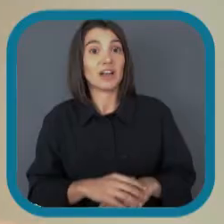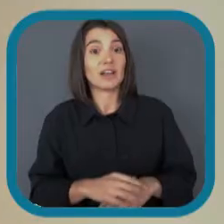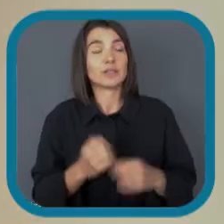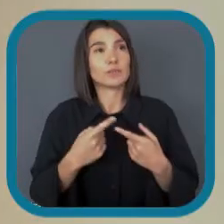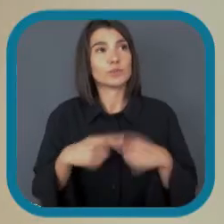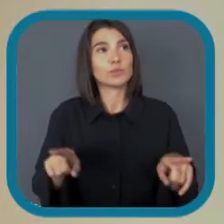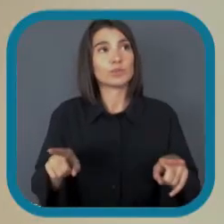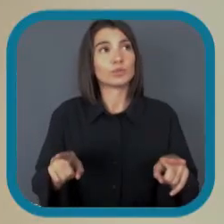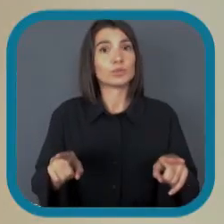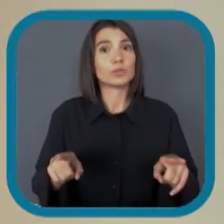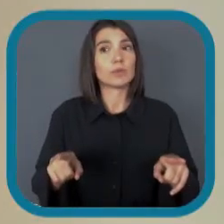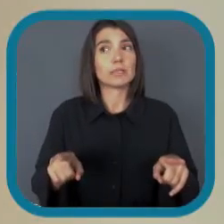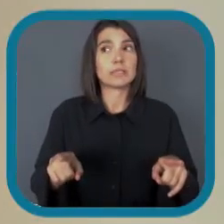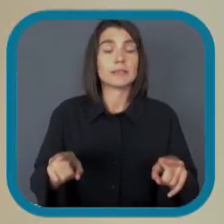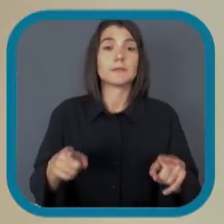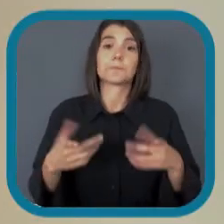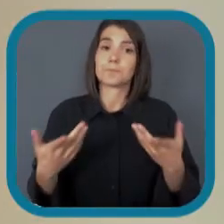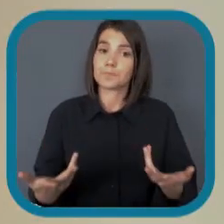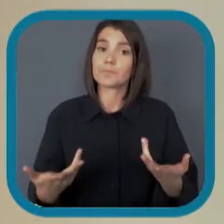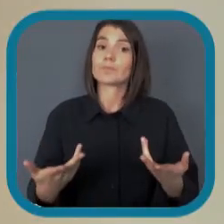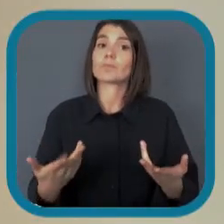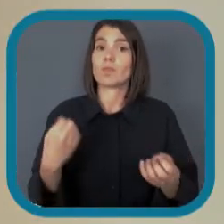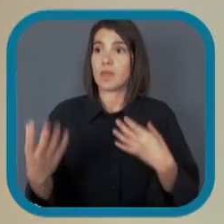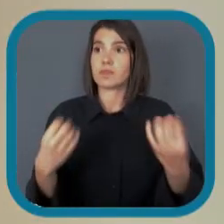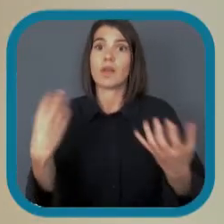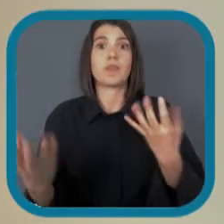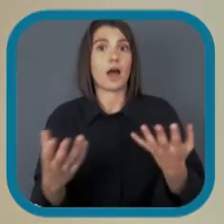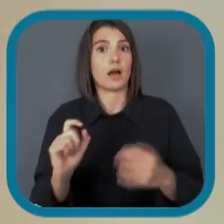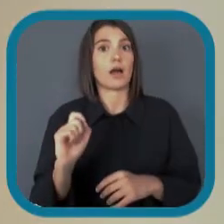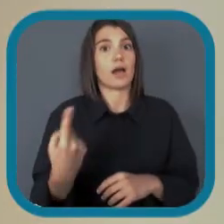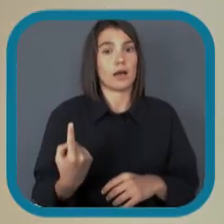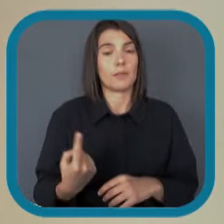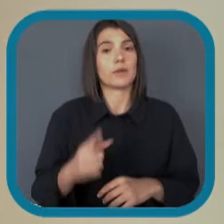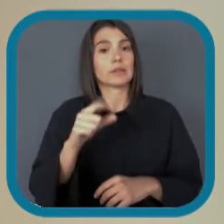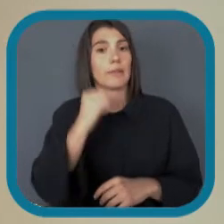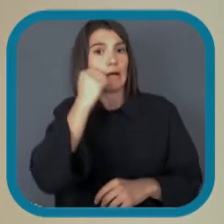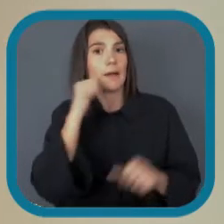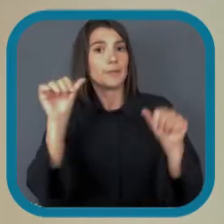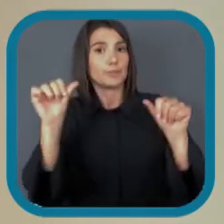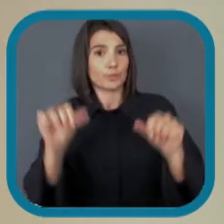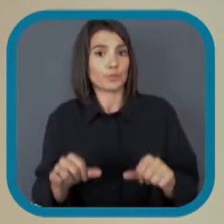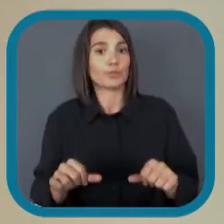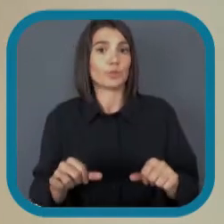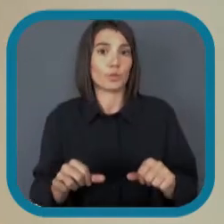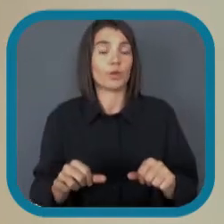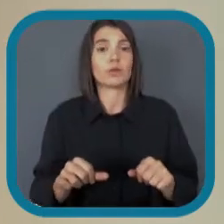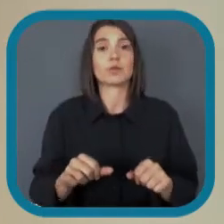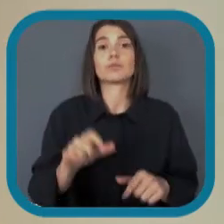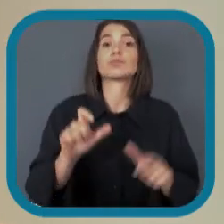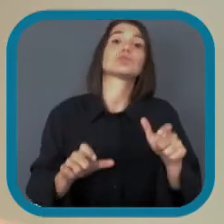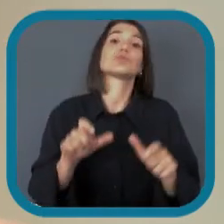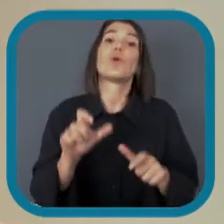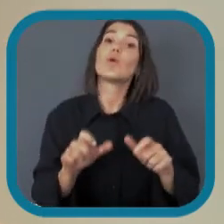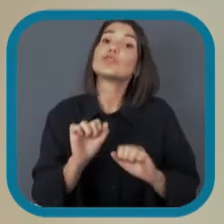questão. A diferença é que, para além de ser muito mais transmissível, é muito mais grave naqueles